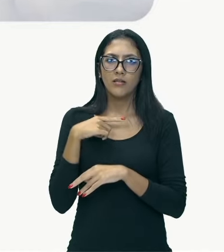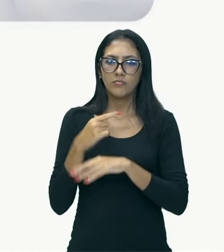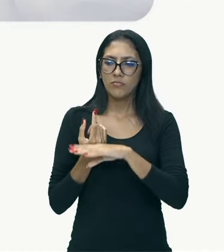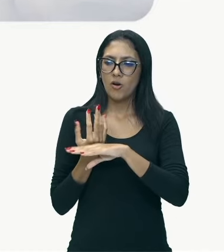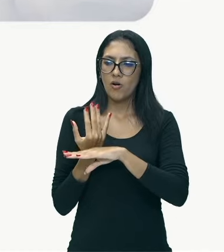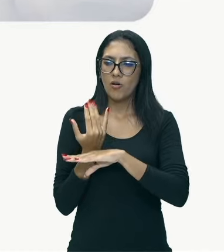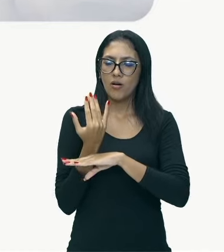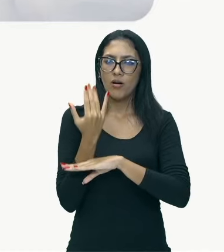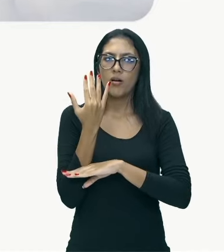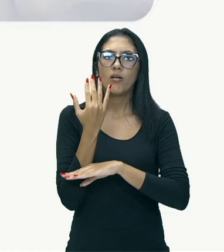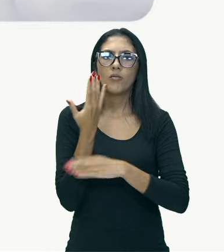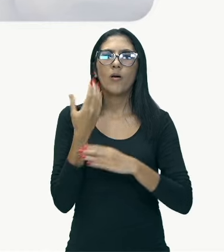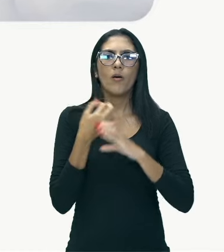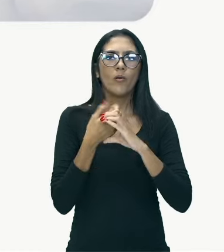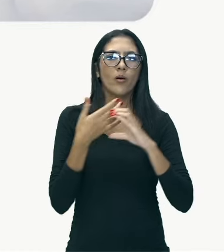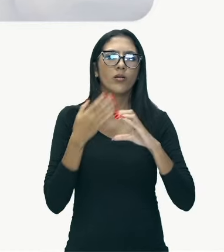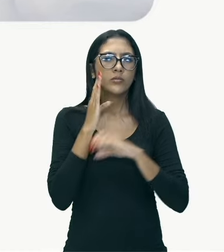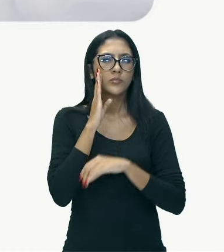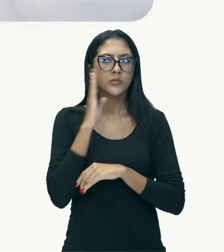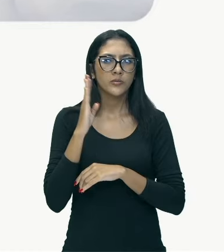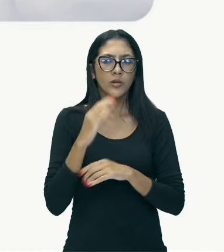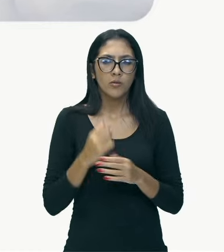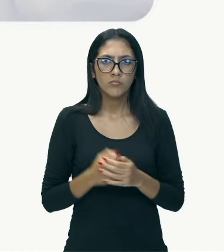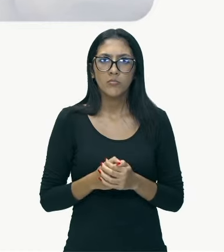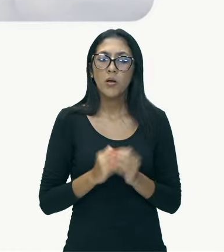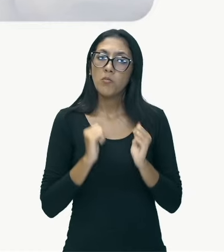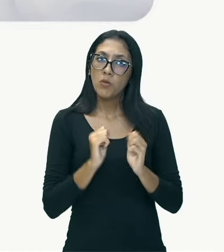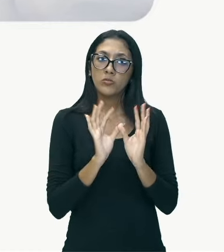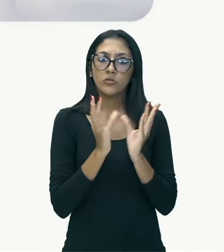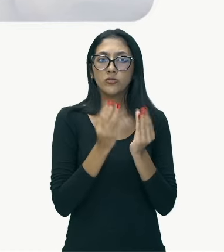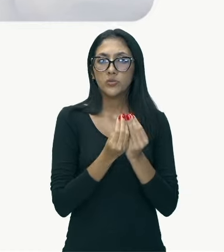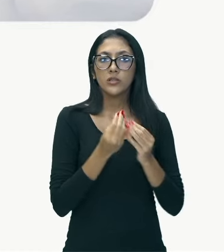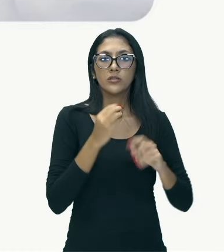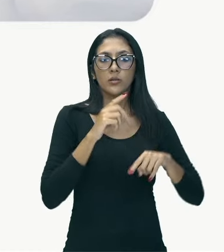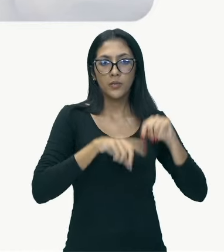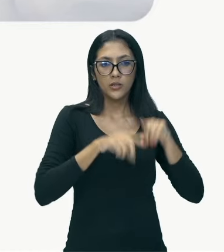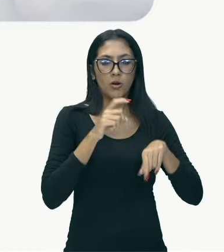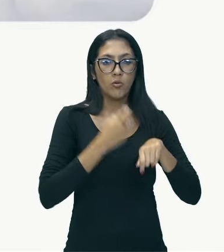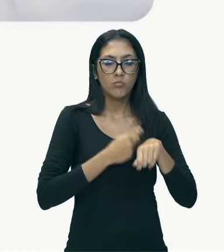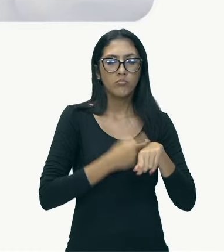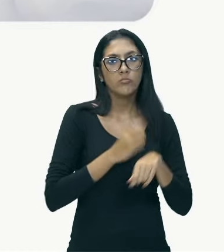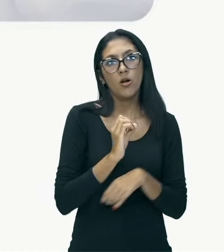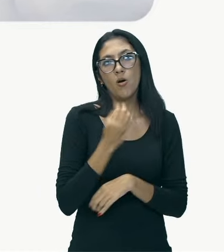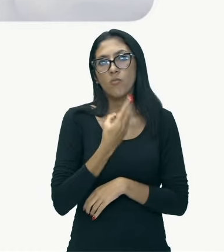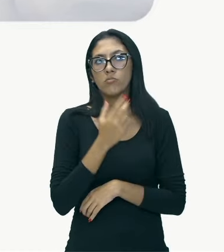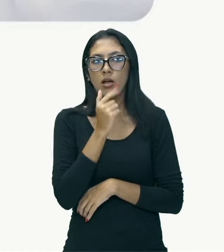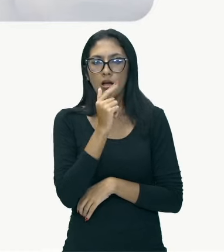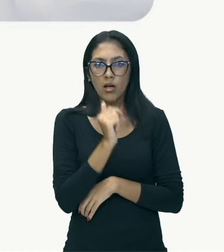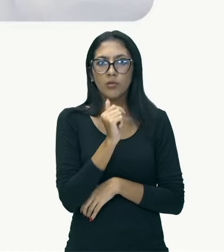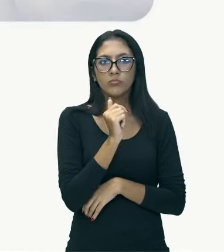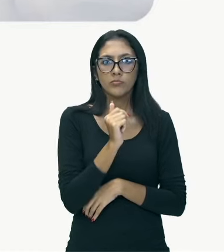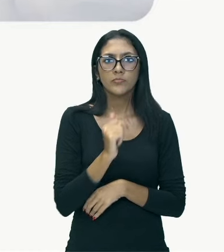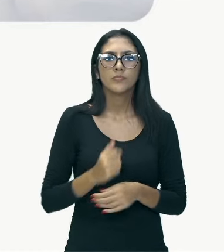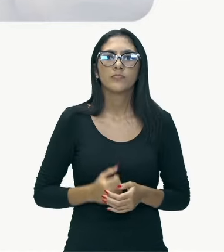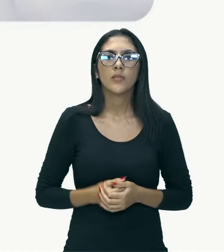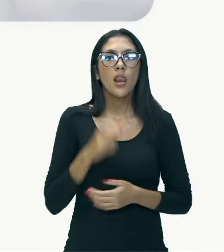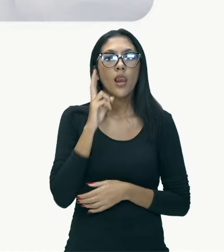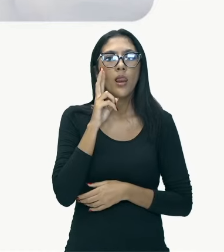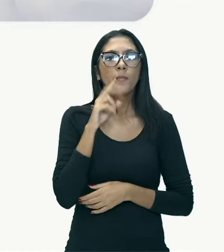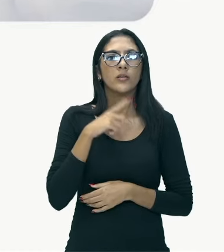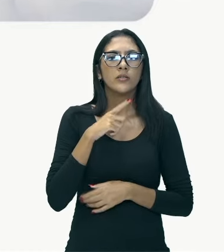componente disperso, pode ser um sólido ou um líquido. Lembrando que esse termo disperso, ele